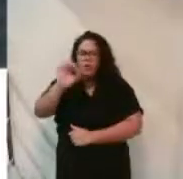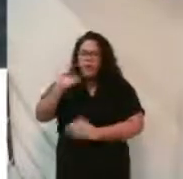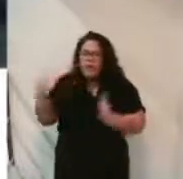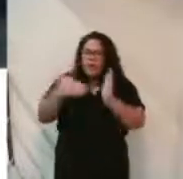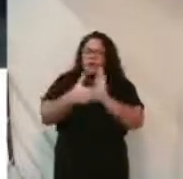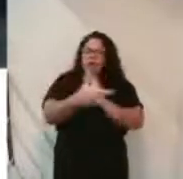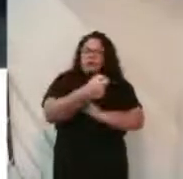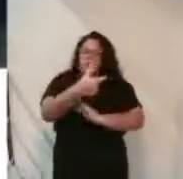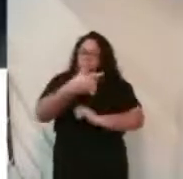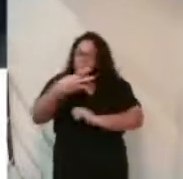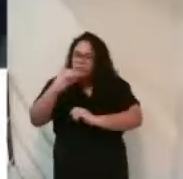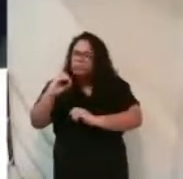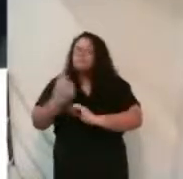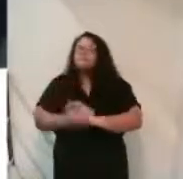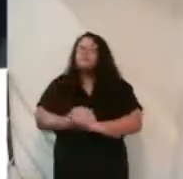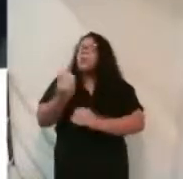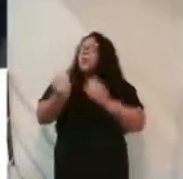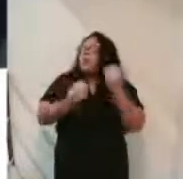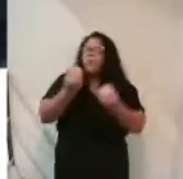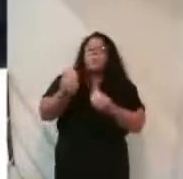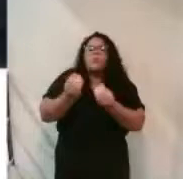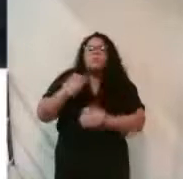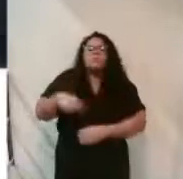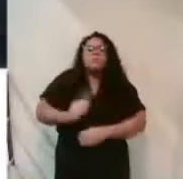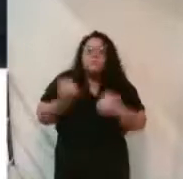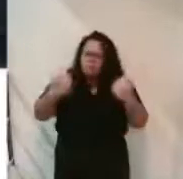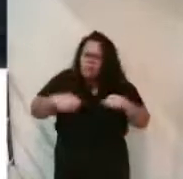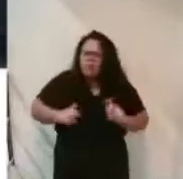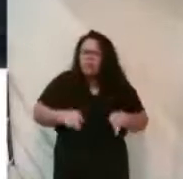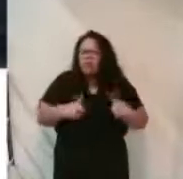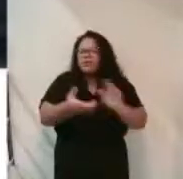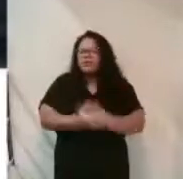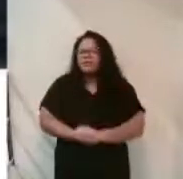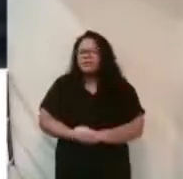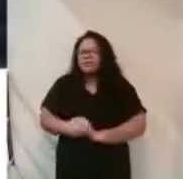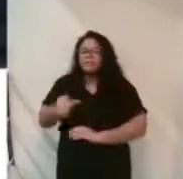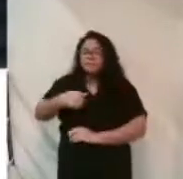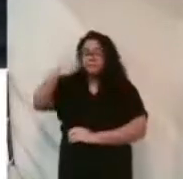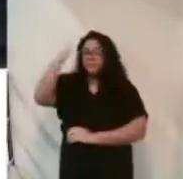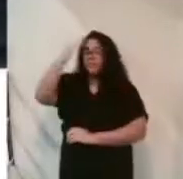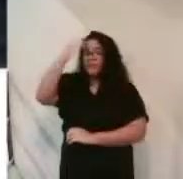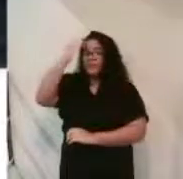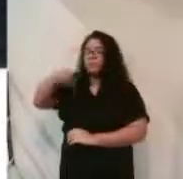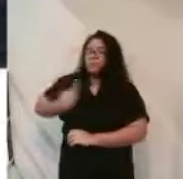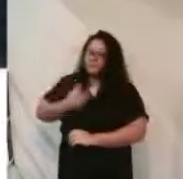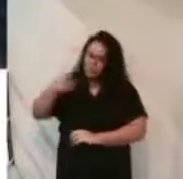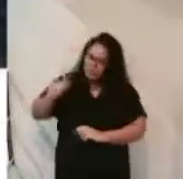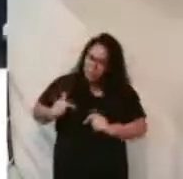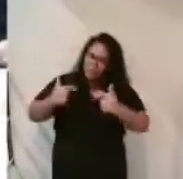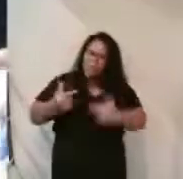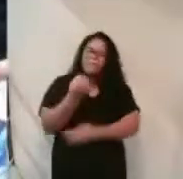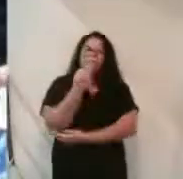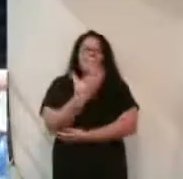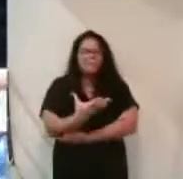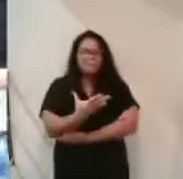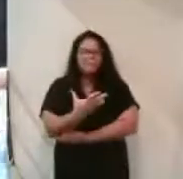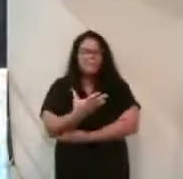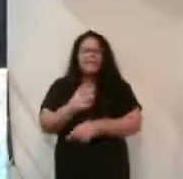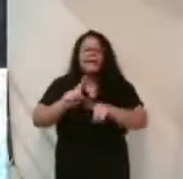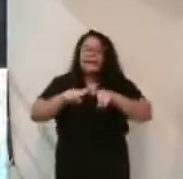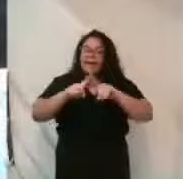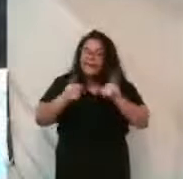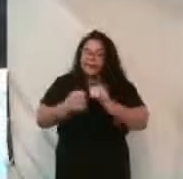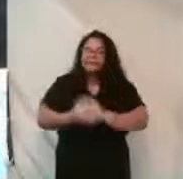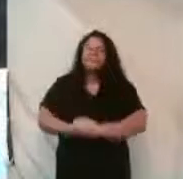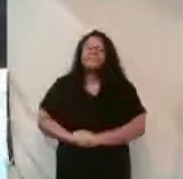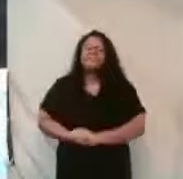Então, nós estamos num bom caminho e o governo do Estado, né, eu devo estar lá até o dia 31 de dezembro, a